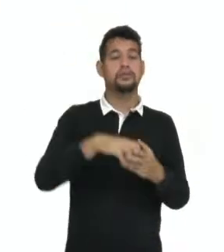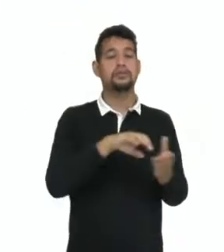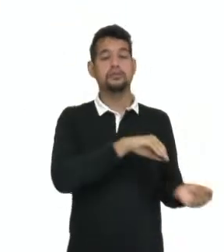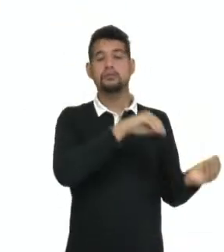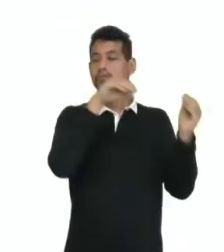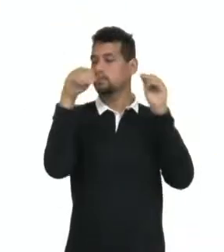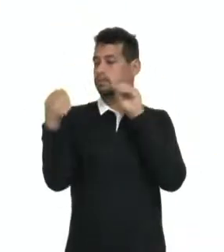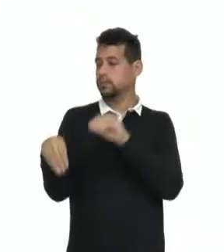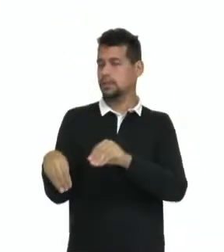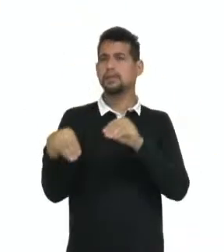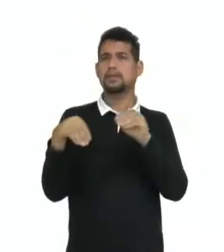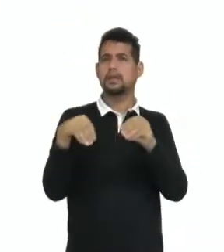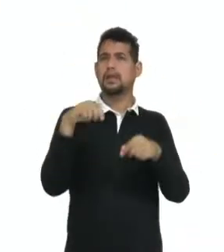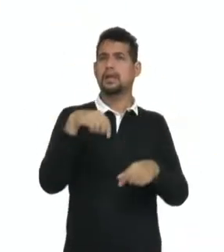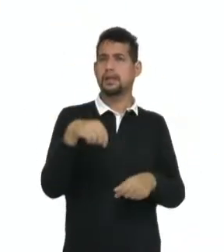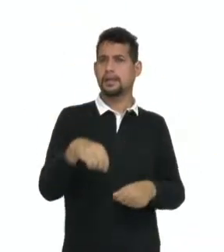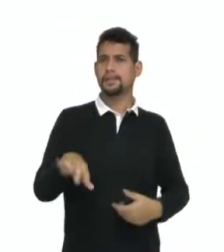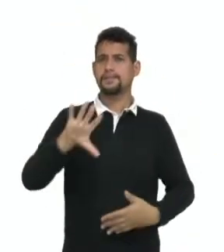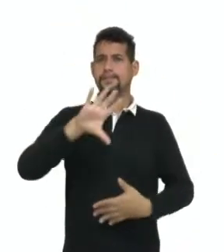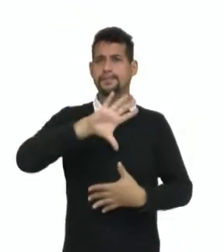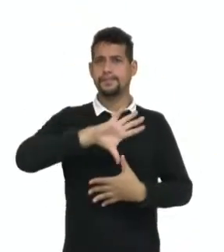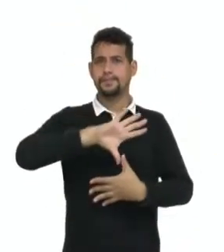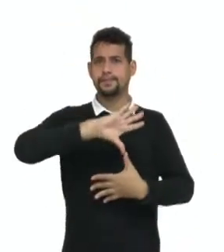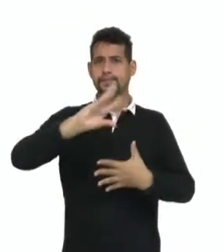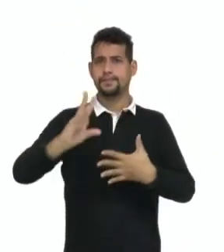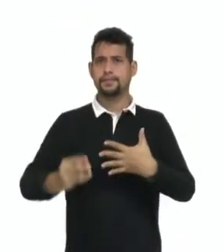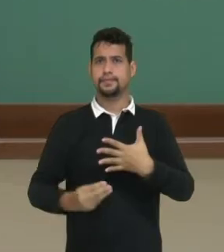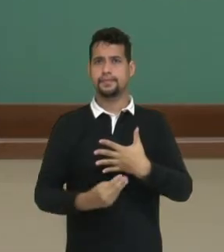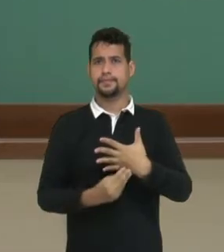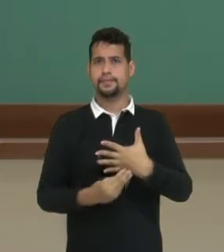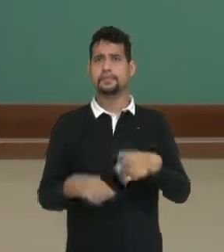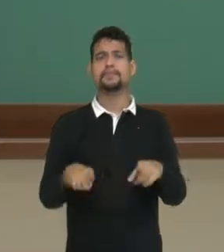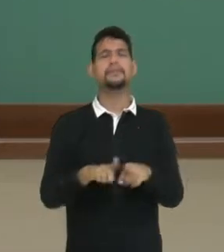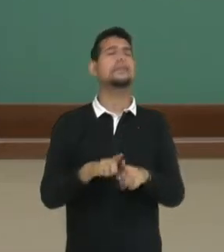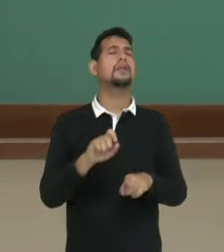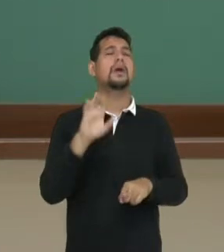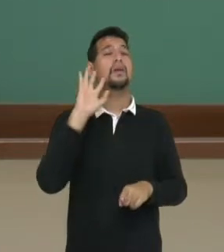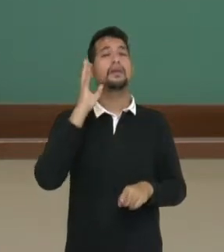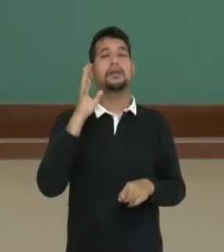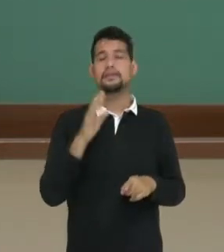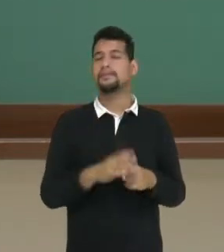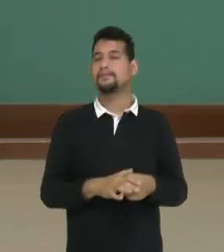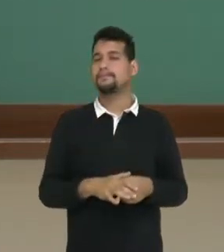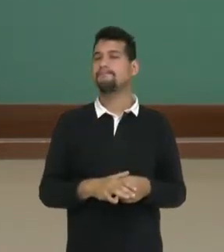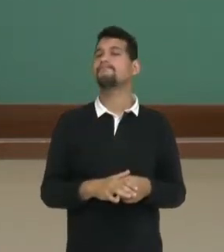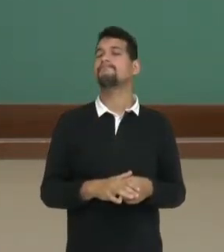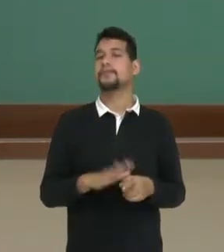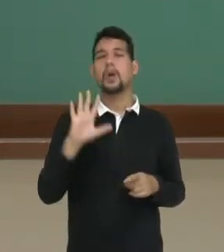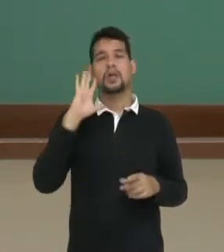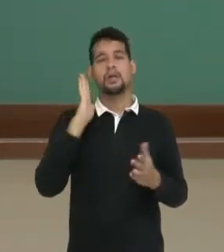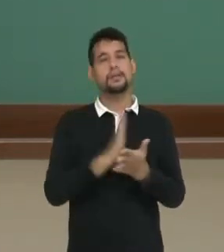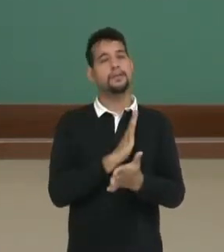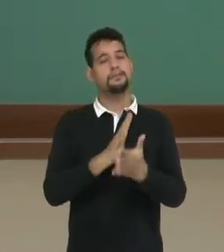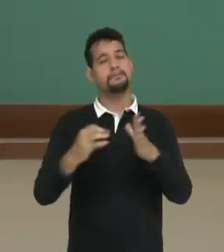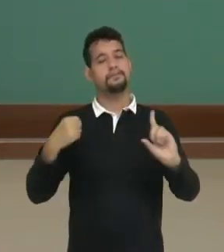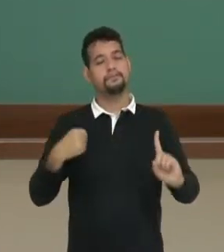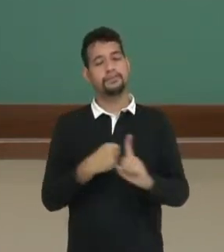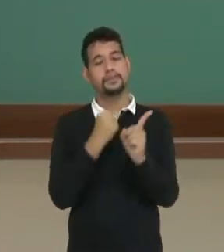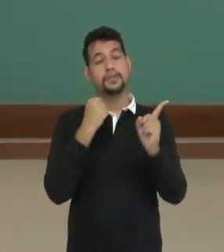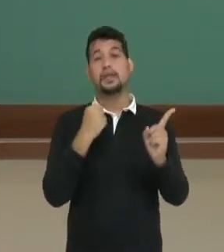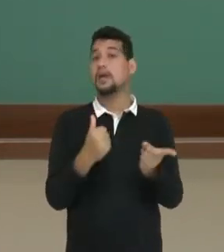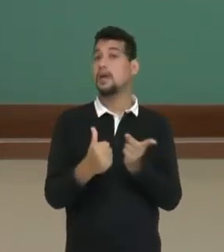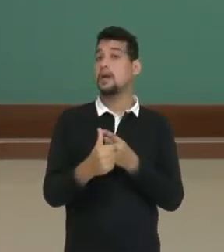corte, vai instalar a monarquia aqui na América, e é claro que isso vai gerar consequências, né? Um dos primeiros atos de Dom